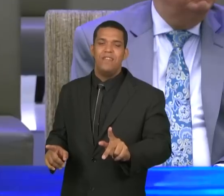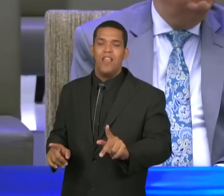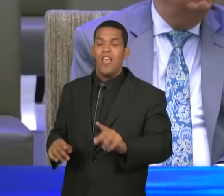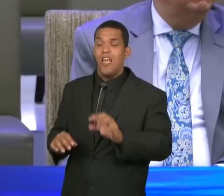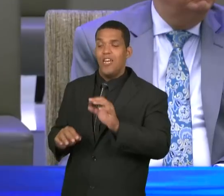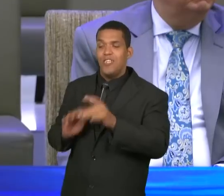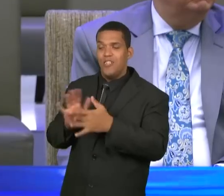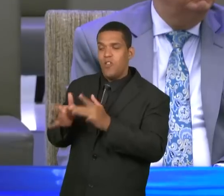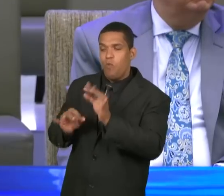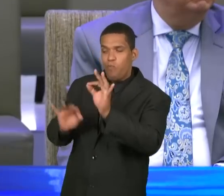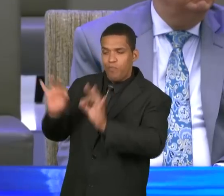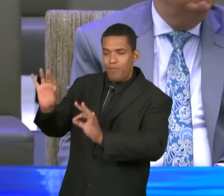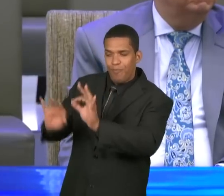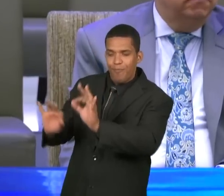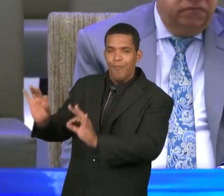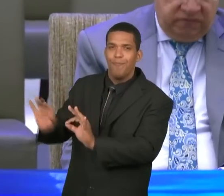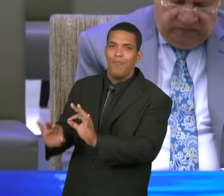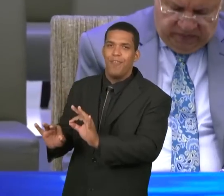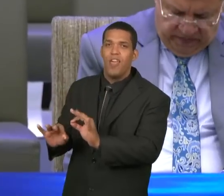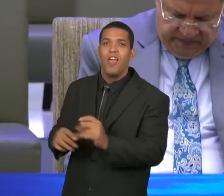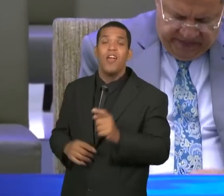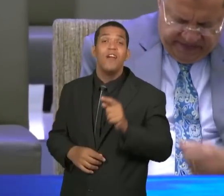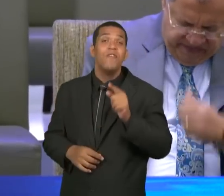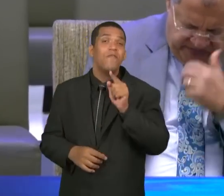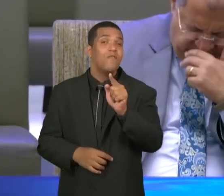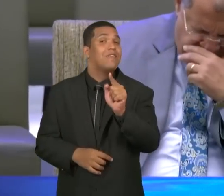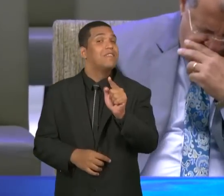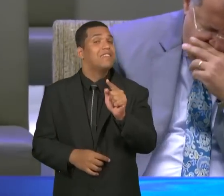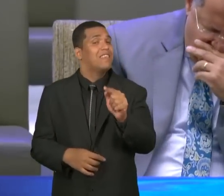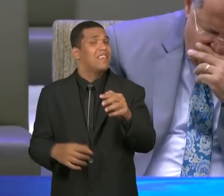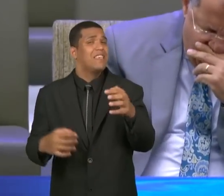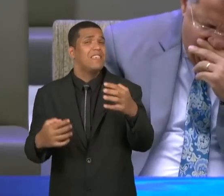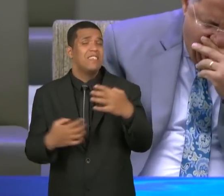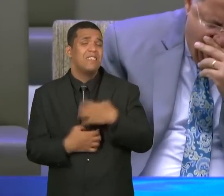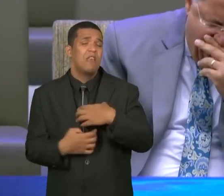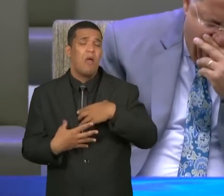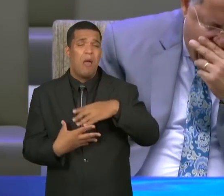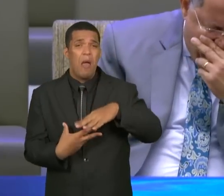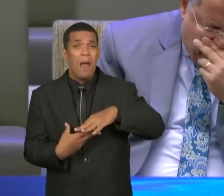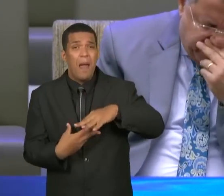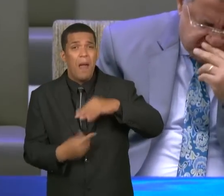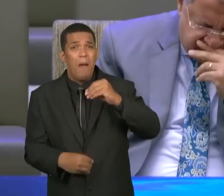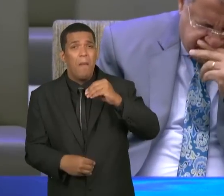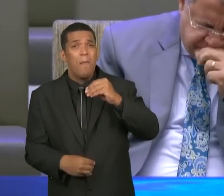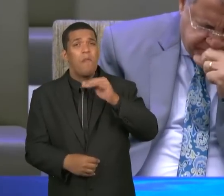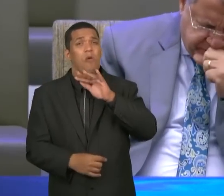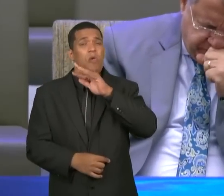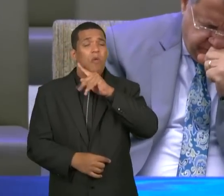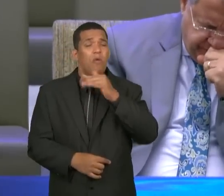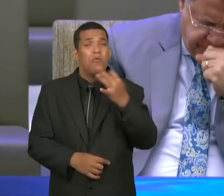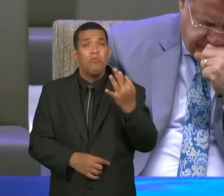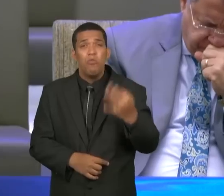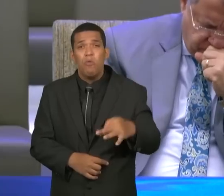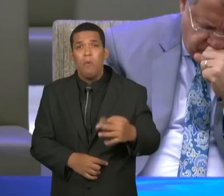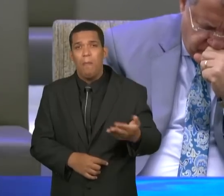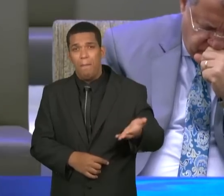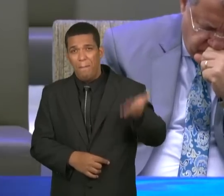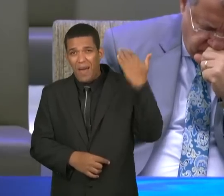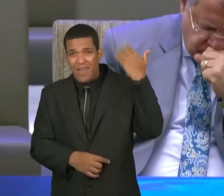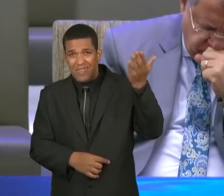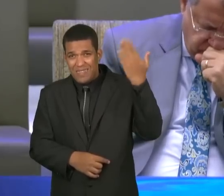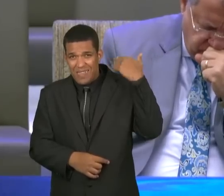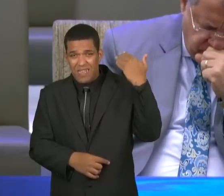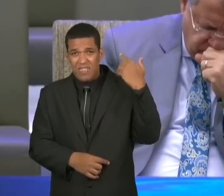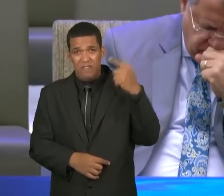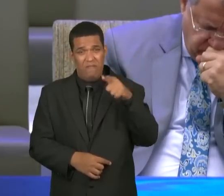na tua alma que o passado quando você lembra dele te maltrata te